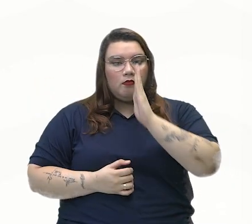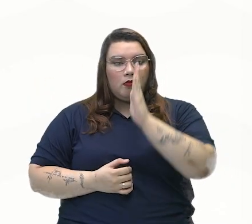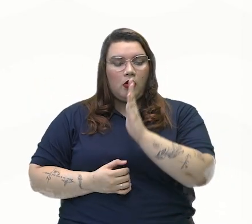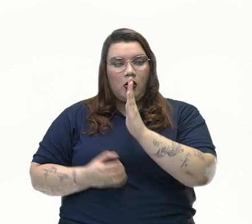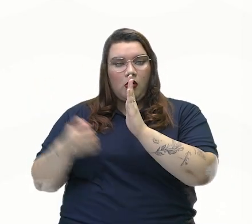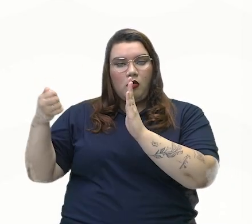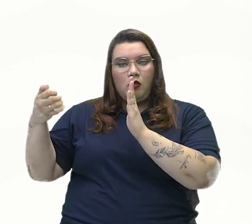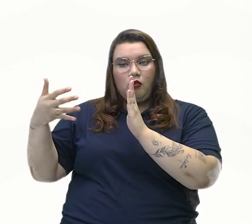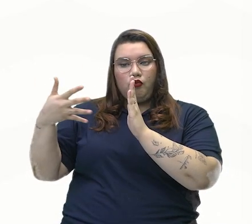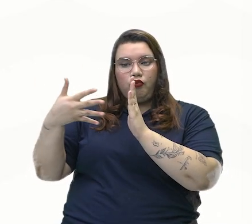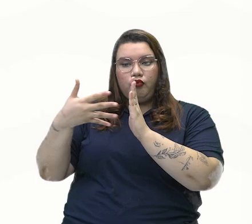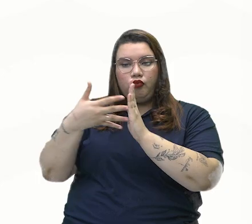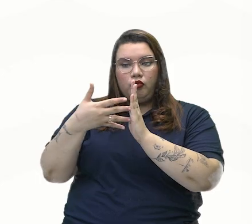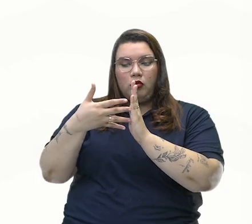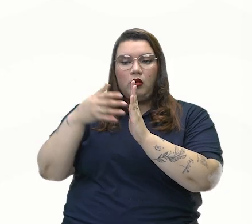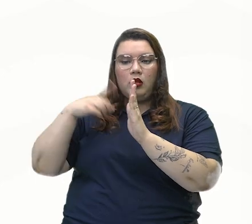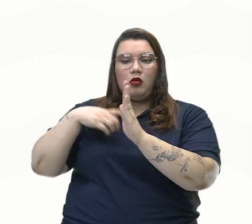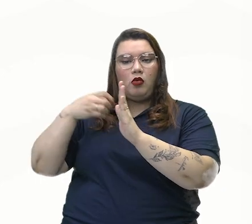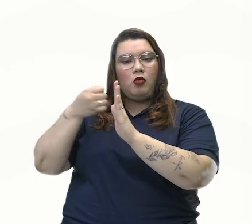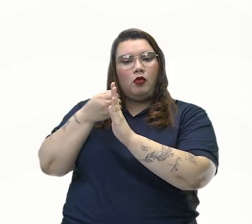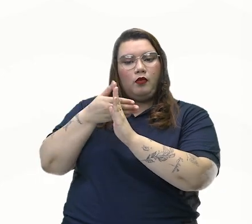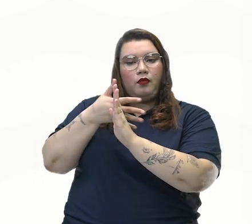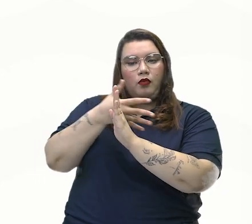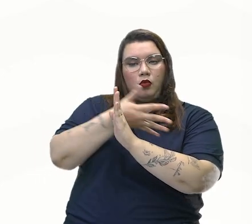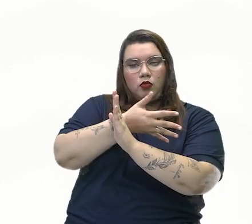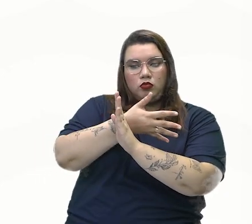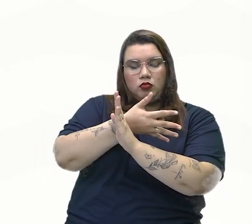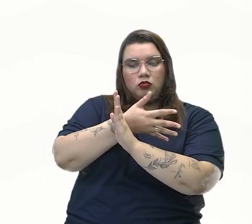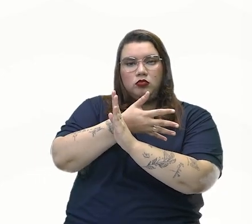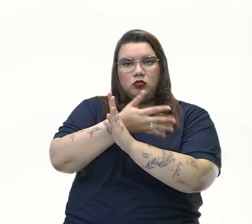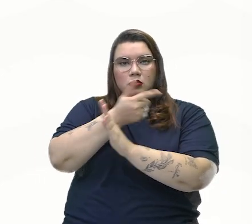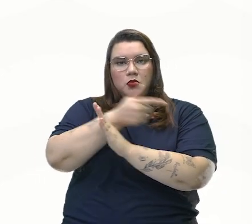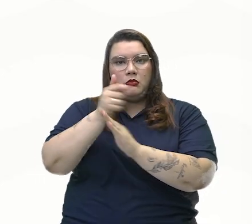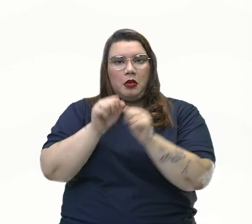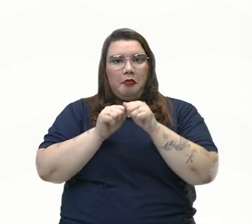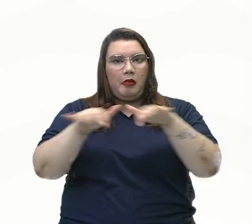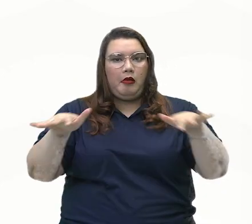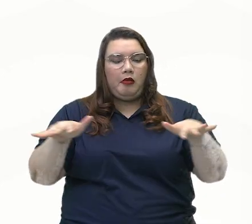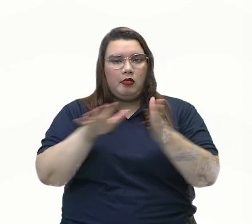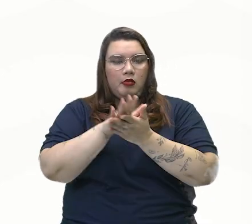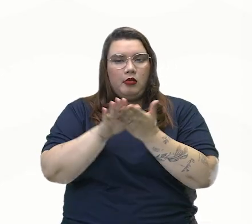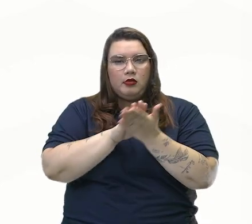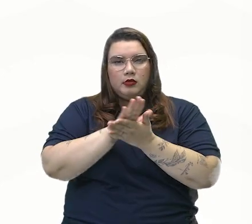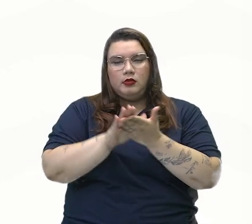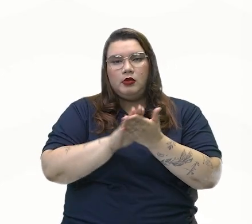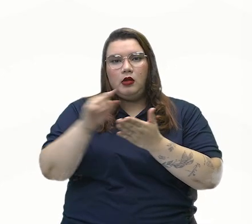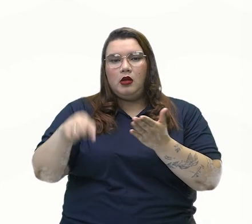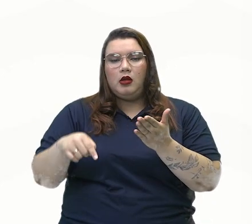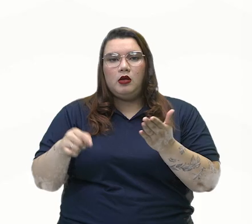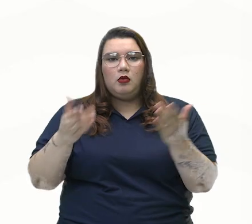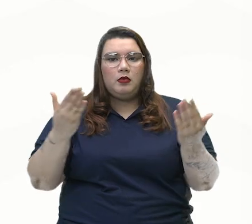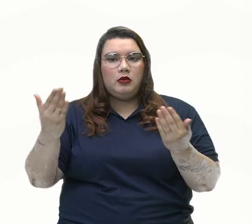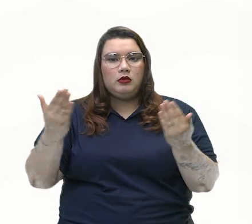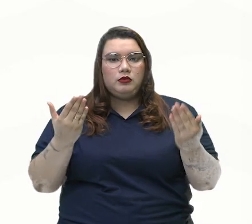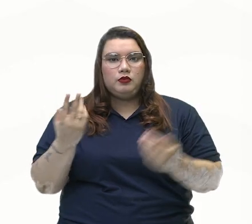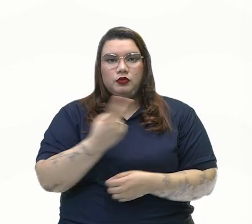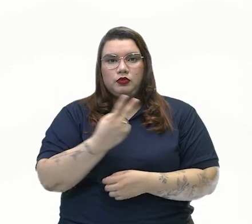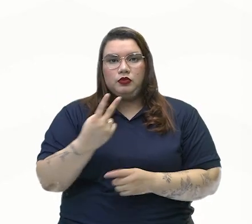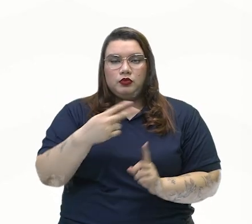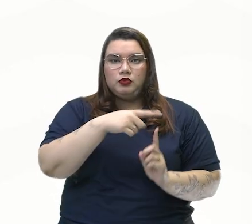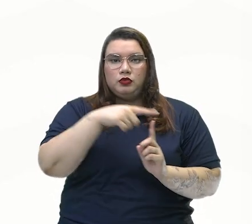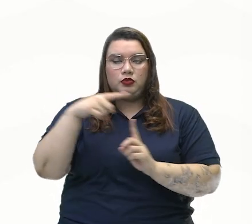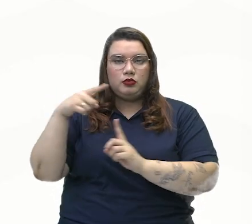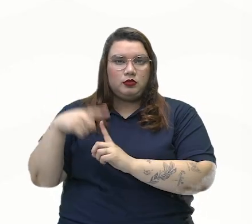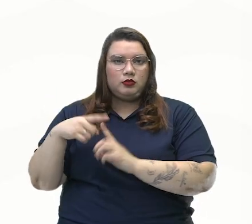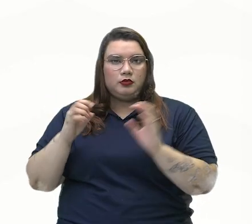luz, ao atravessarem a lente, convergem para um único ponto. Tá certo? Então, essa é a principal diferença